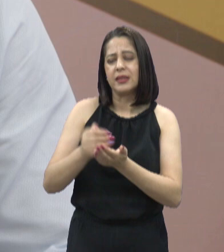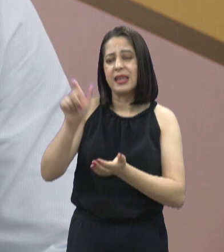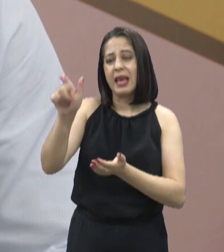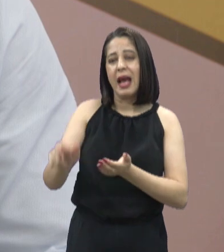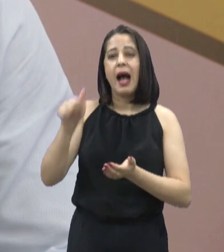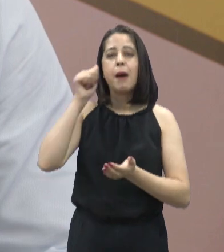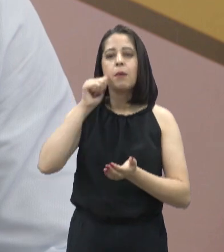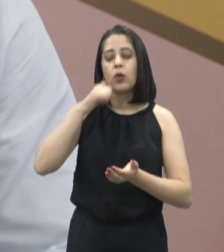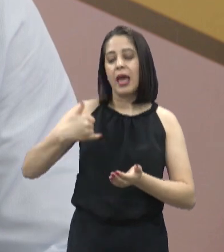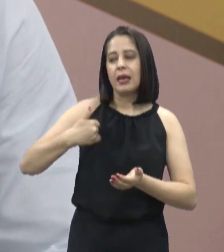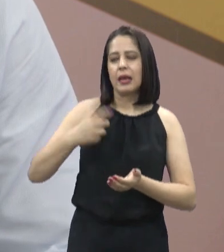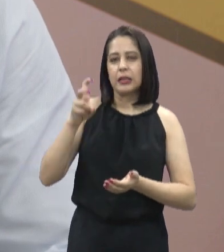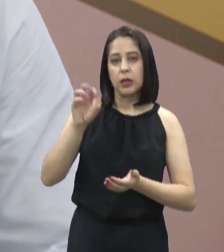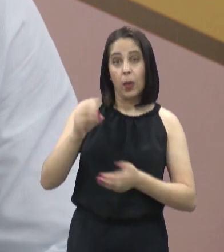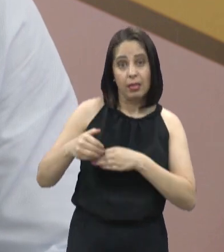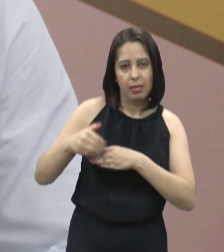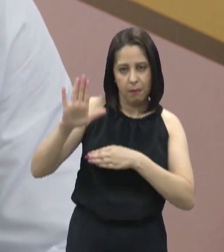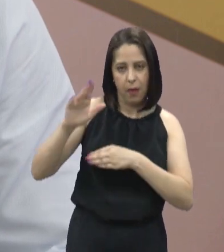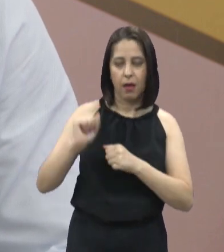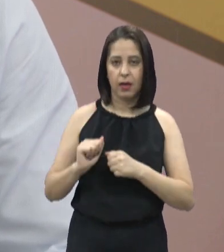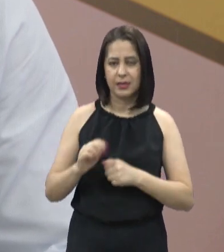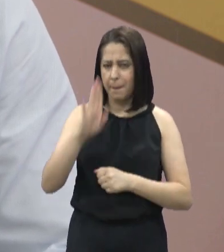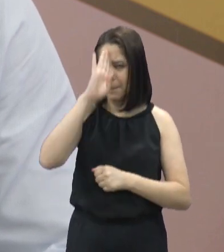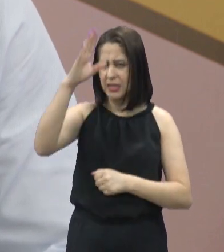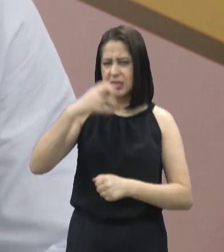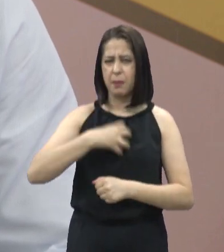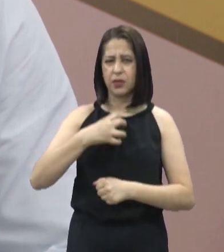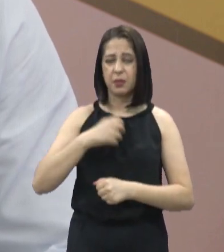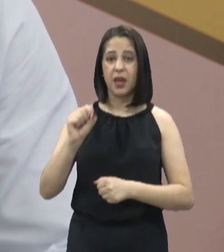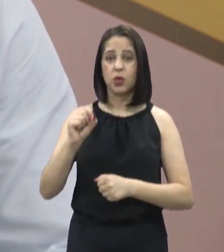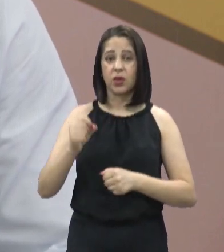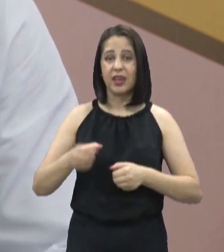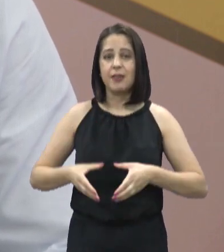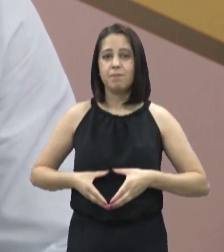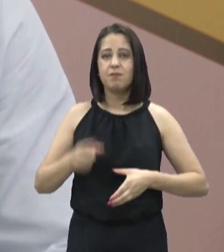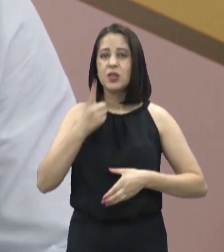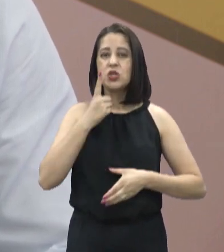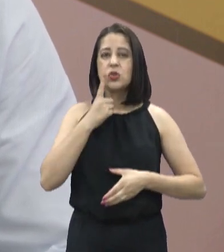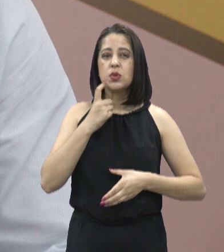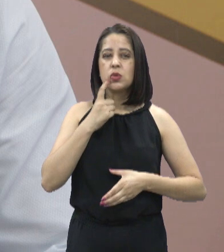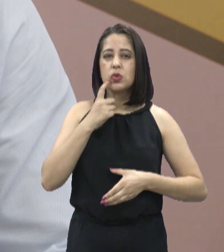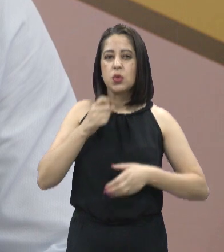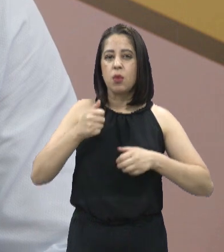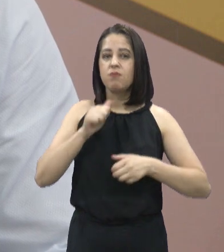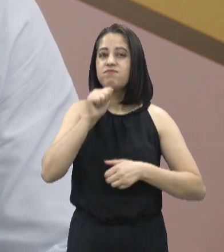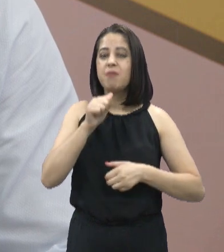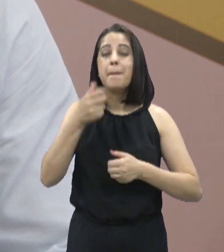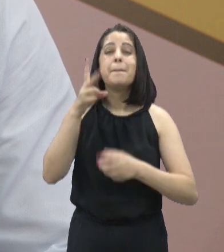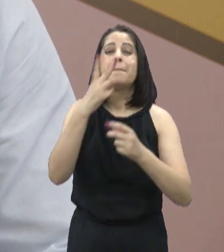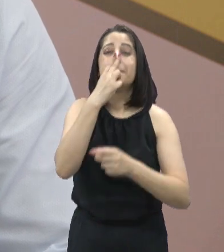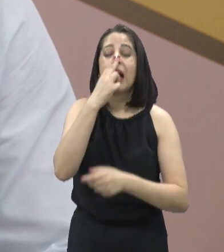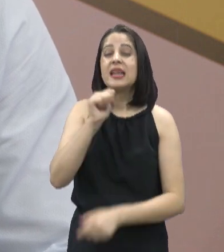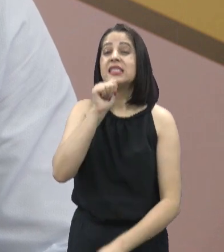de 50 anos. O principal sintoma pode ser um sangramento parecido com a menstruação. Se a